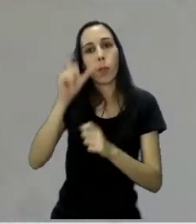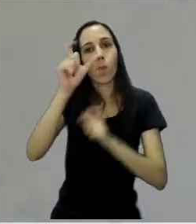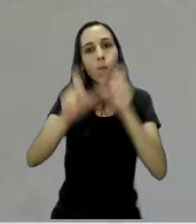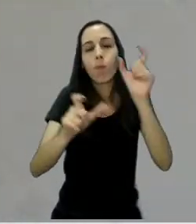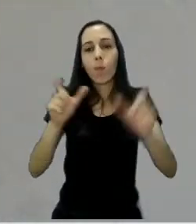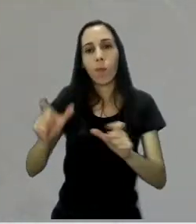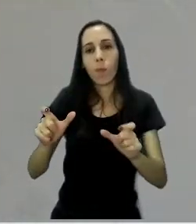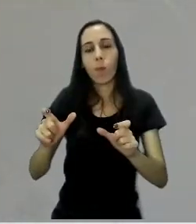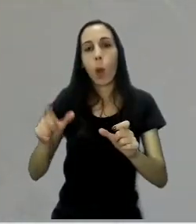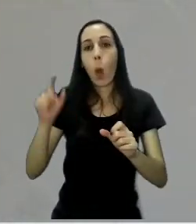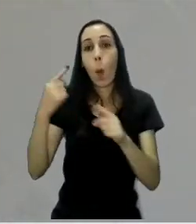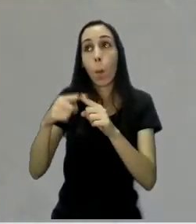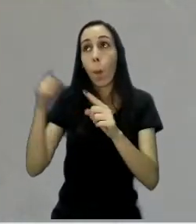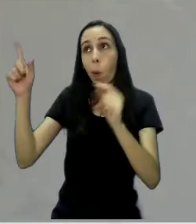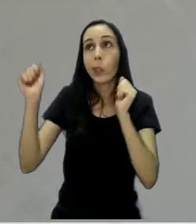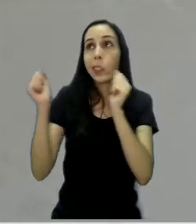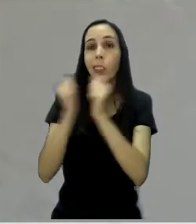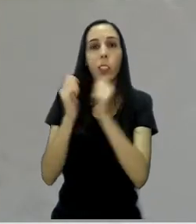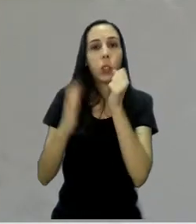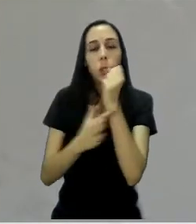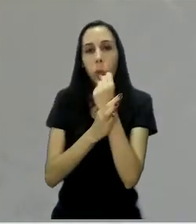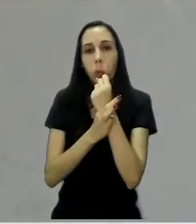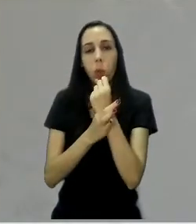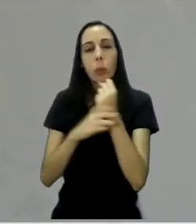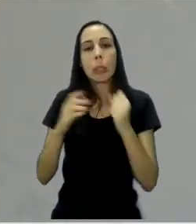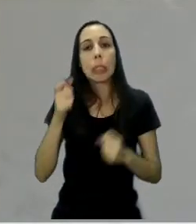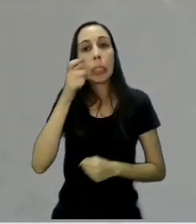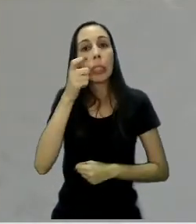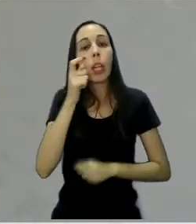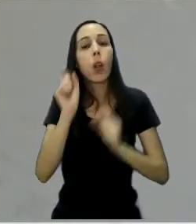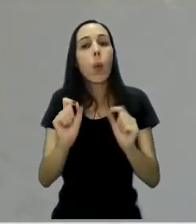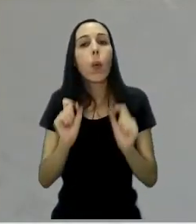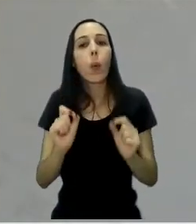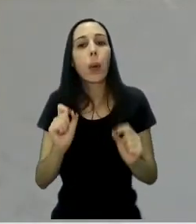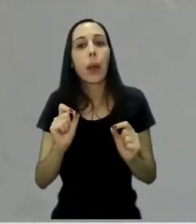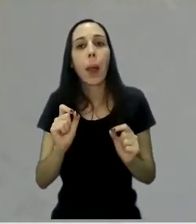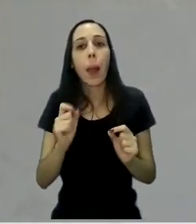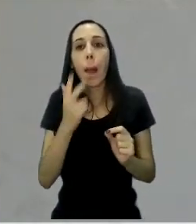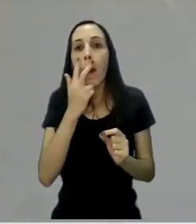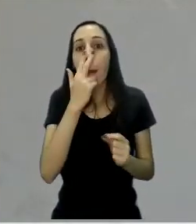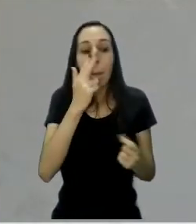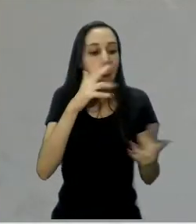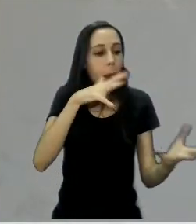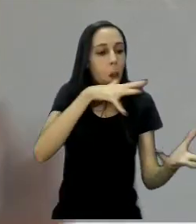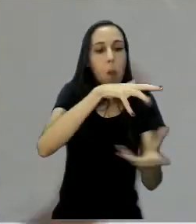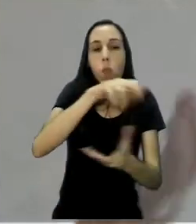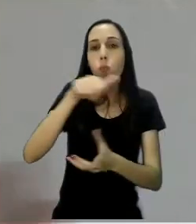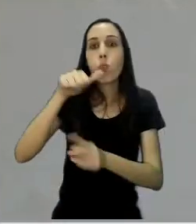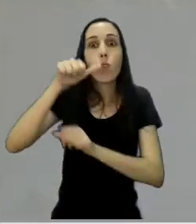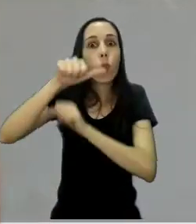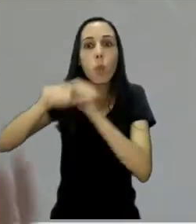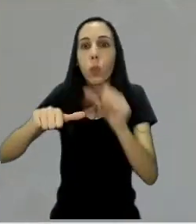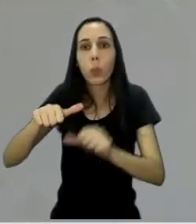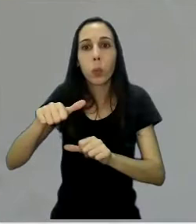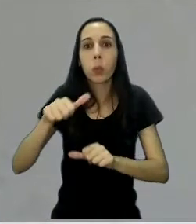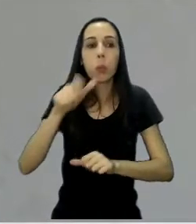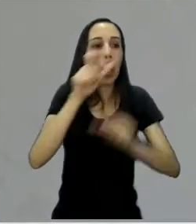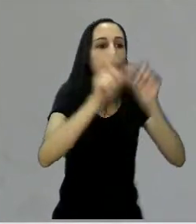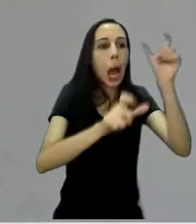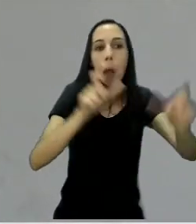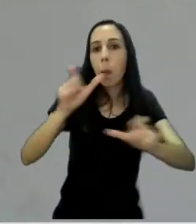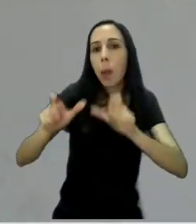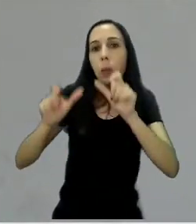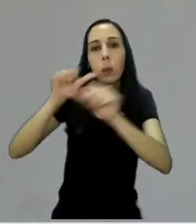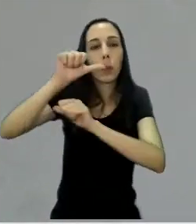se agarra nele. E o mais interessante é que quando nós fazemos isso, a atmosfera muda,